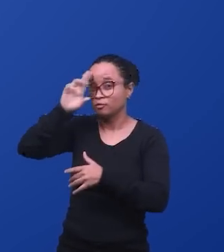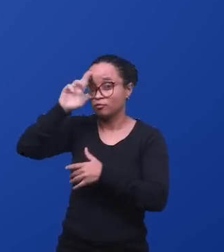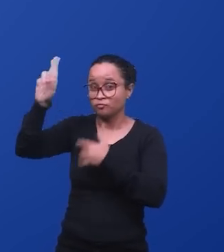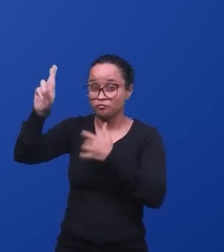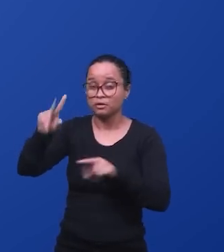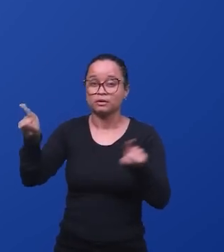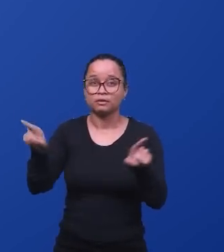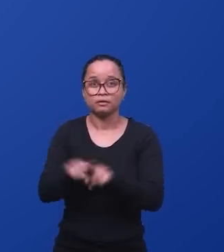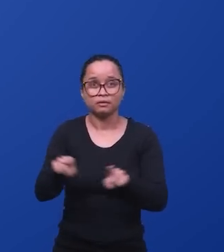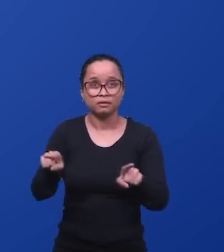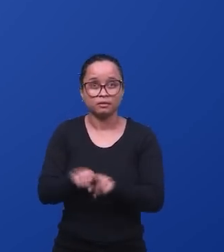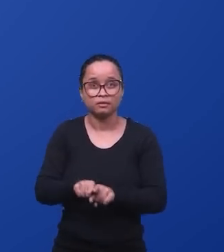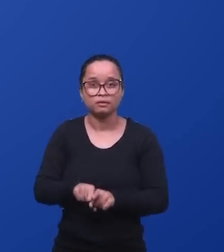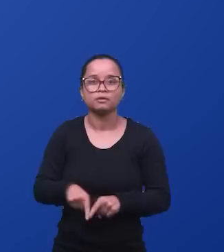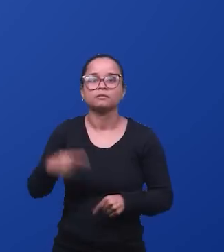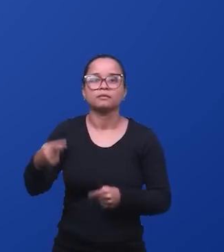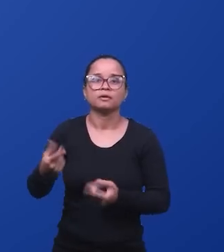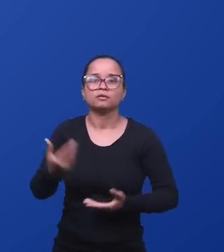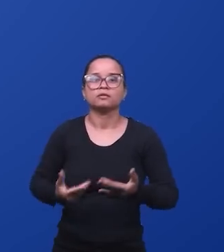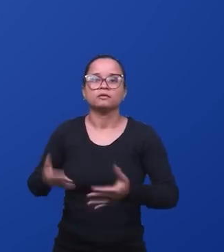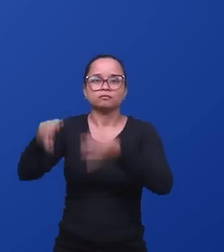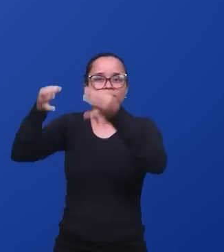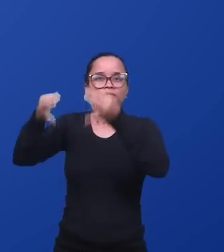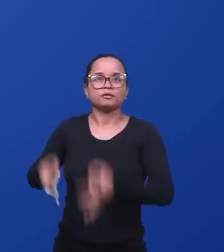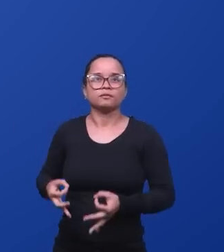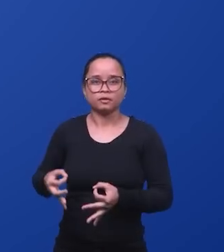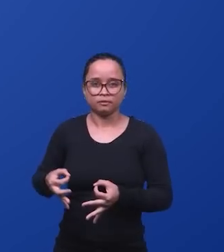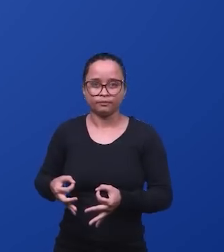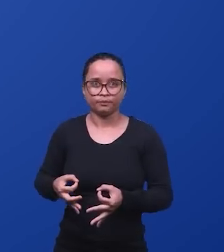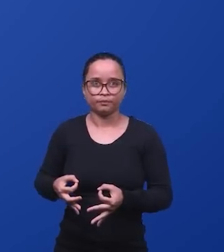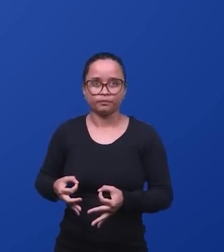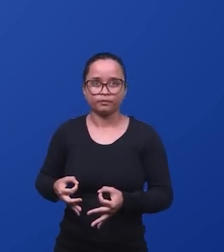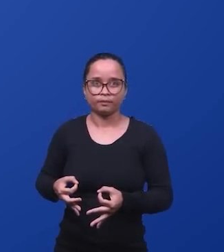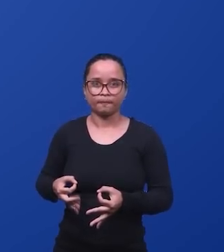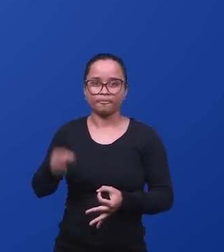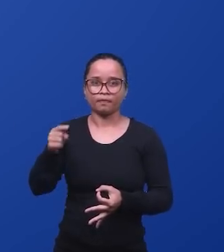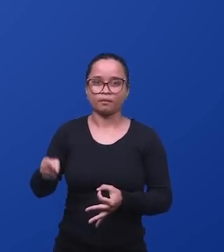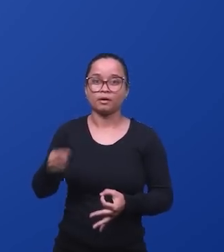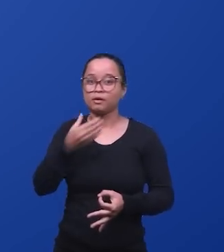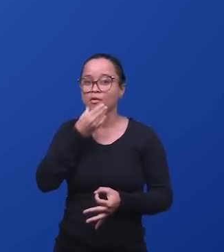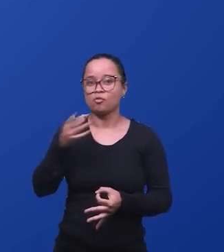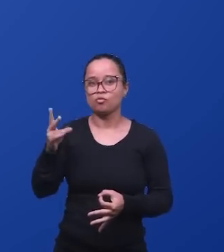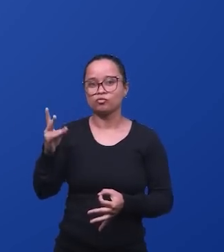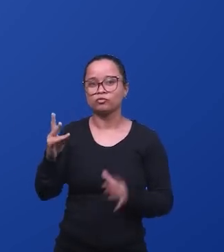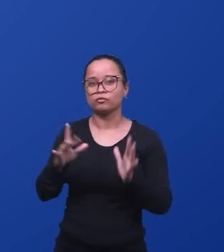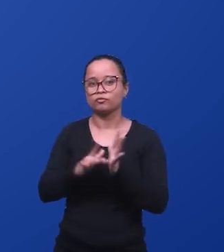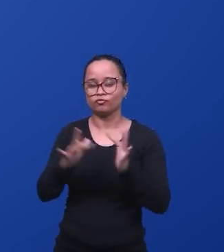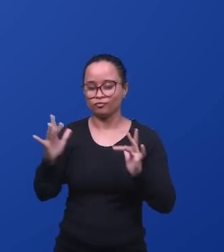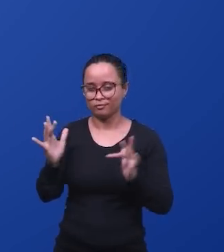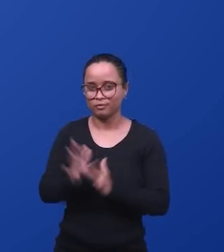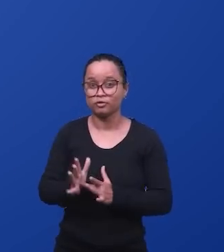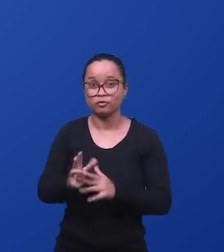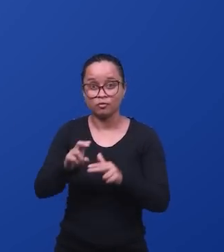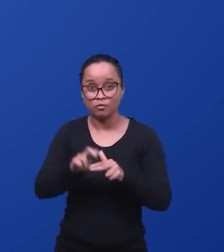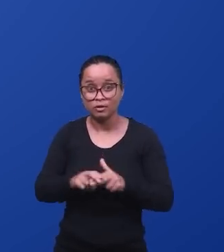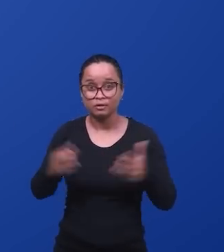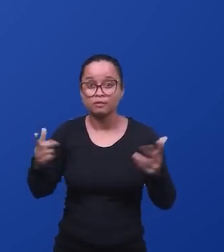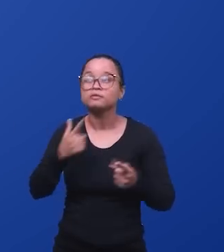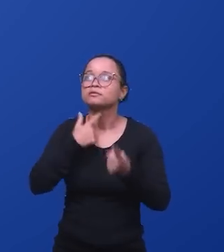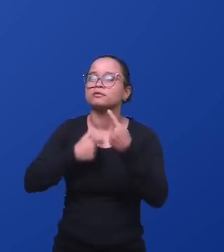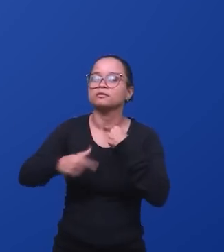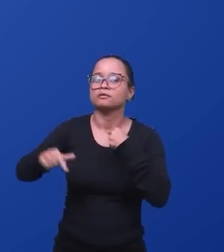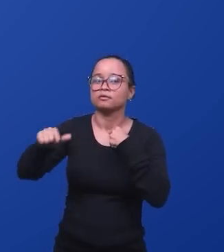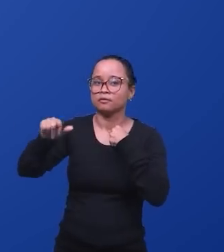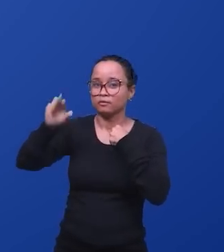e também a igreja tem se tornado perfeita com esse tempo para o noivo Jesus. E por isso a sua vontade